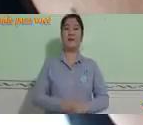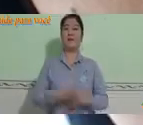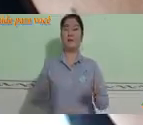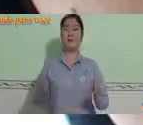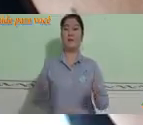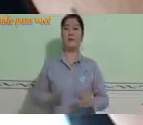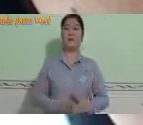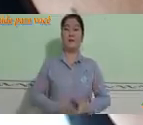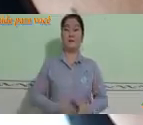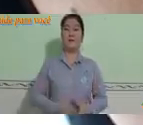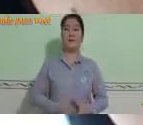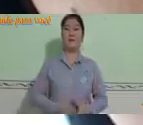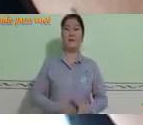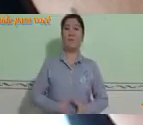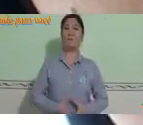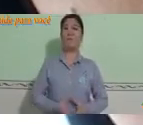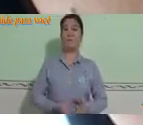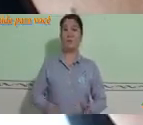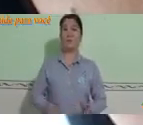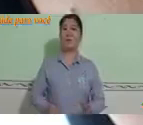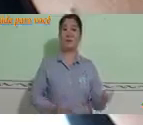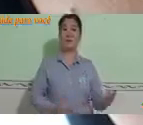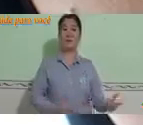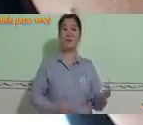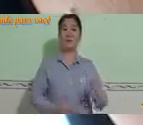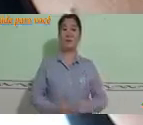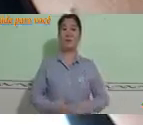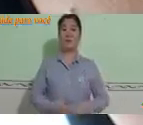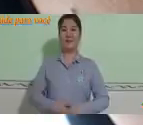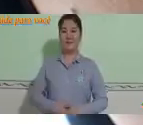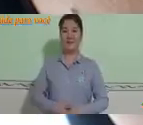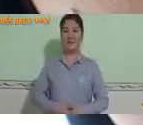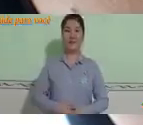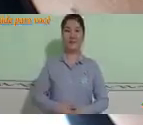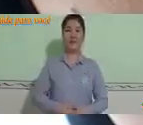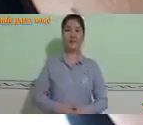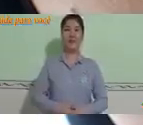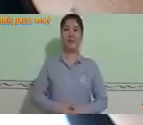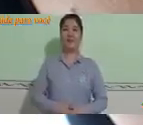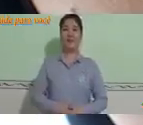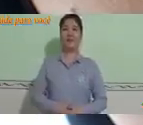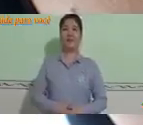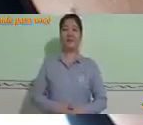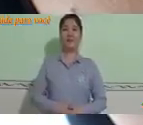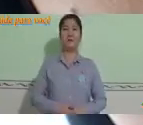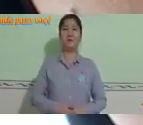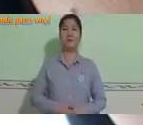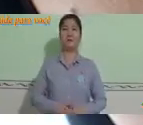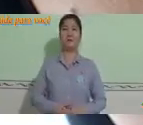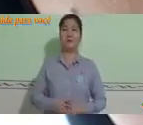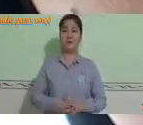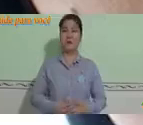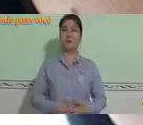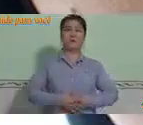Quando o esforço é repetitivo, especialmente em pessoas que trabalham fazendo movimentos como o braço, como professores